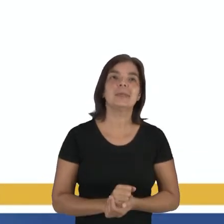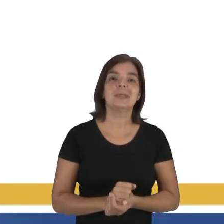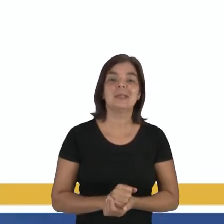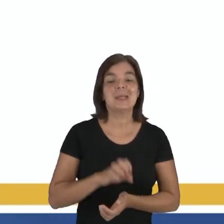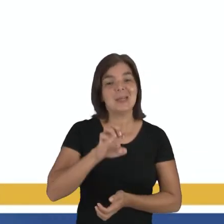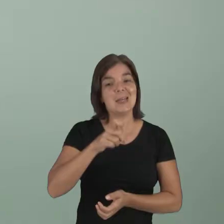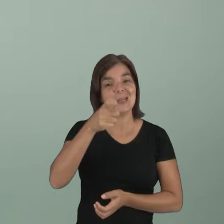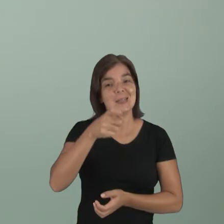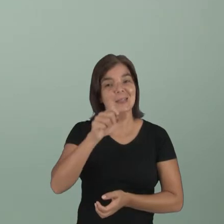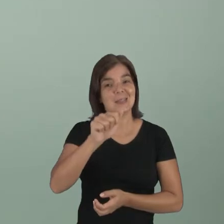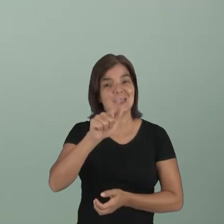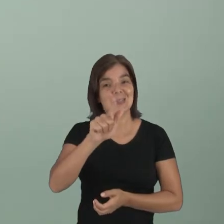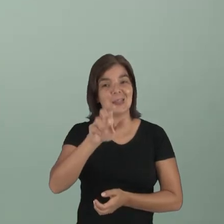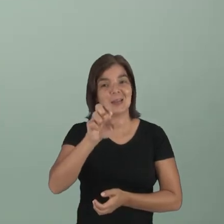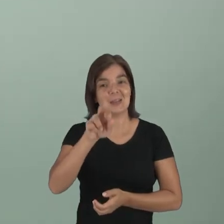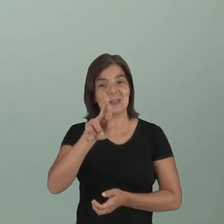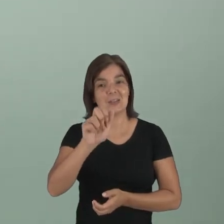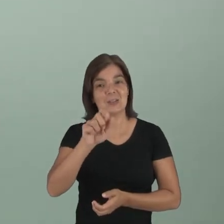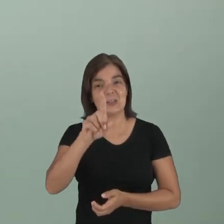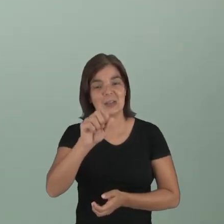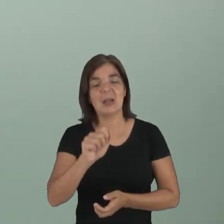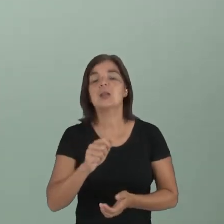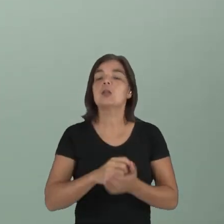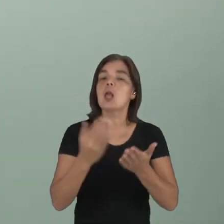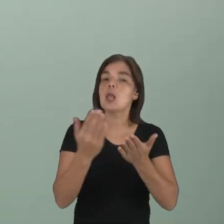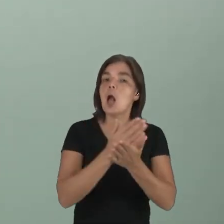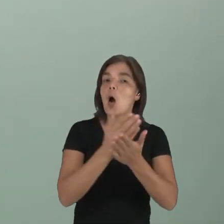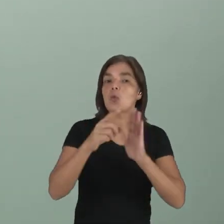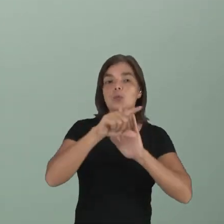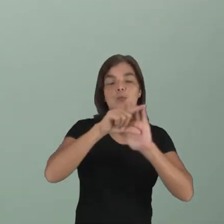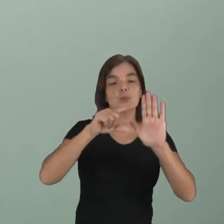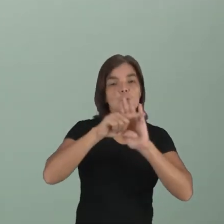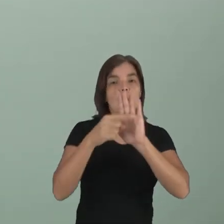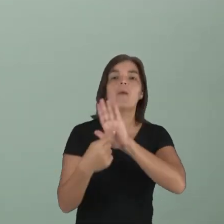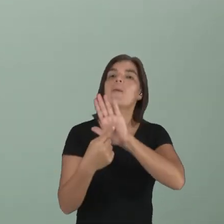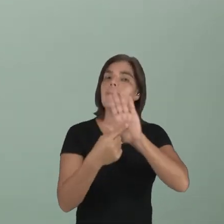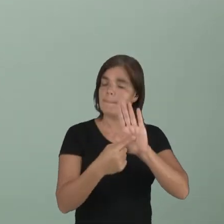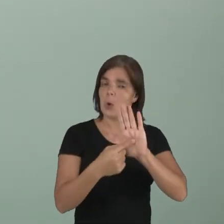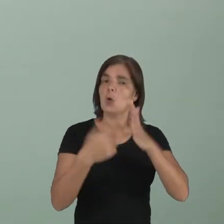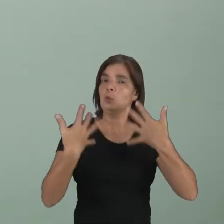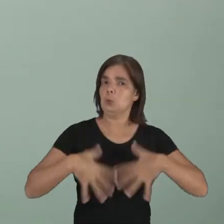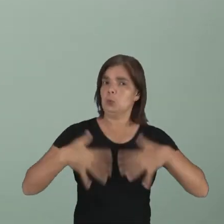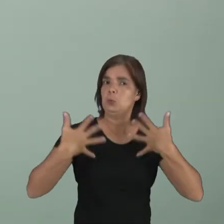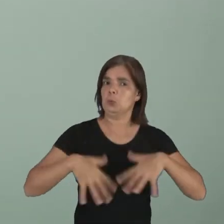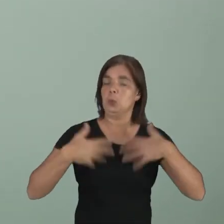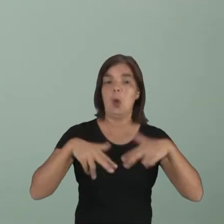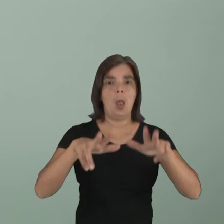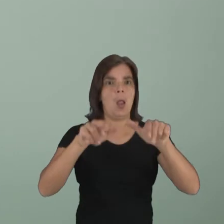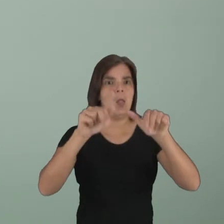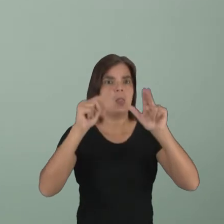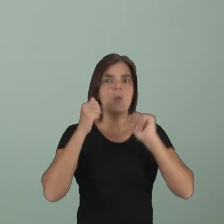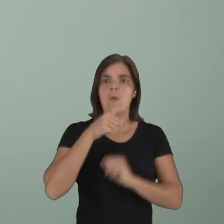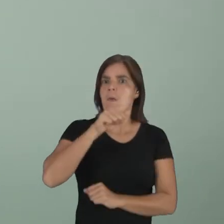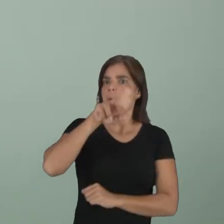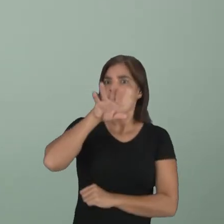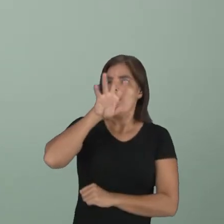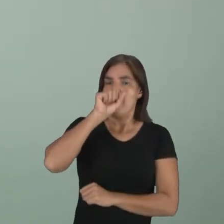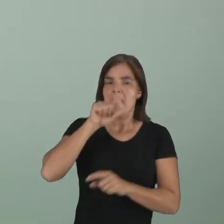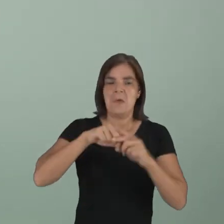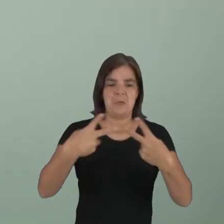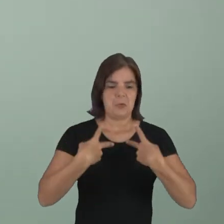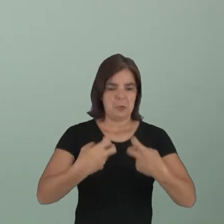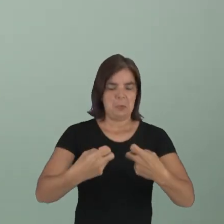música, Exagerado. E em alguns versos ele mostra esse exagero. Eu nunca mais vou respirar se você